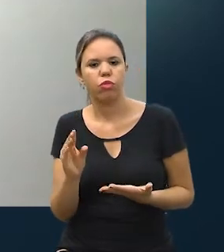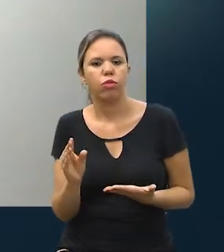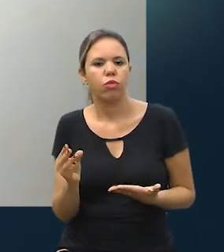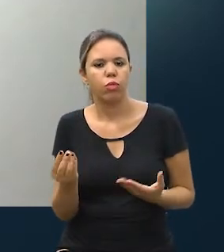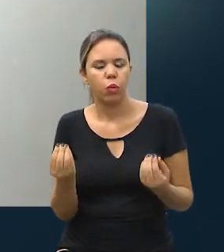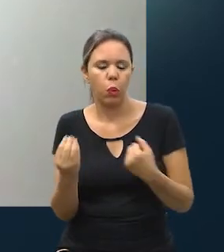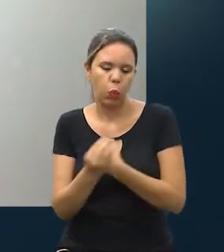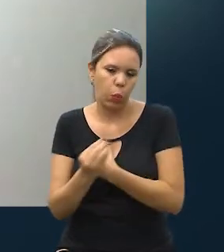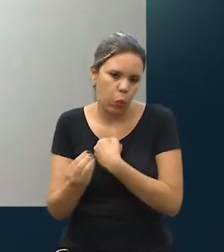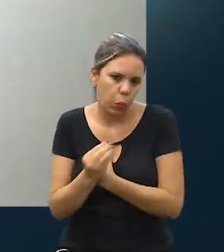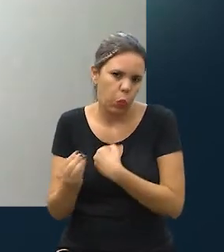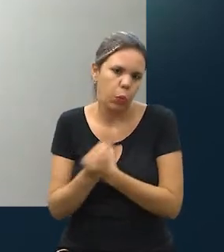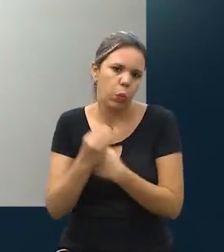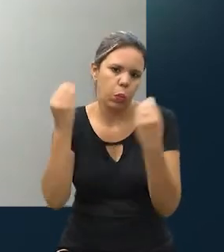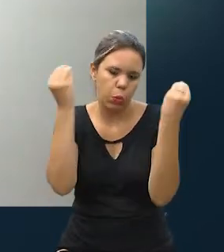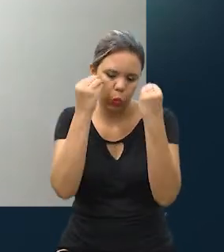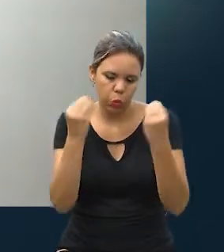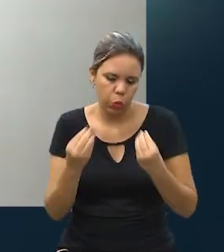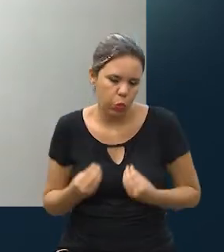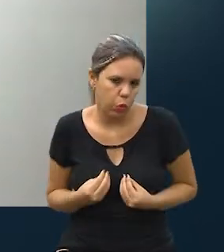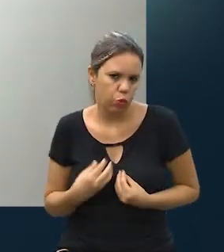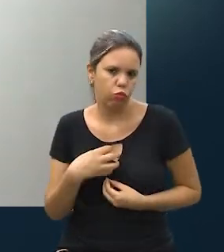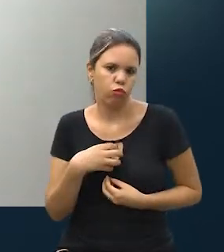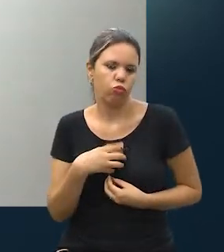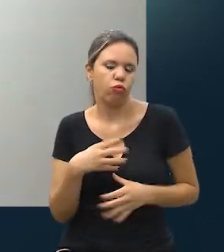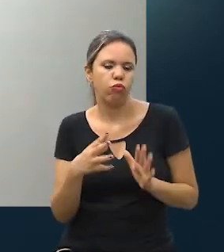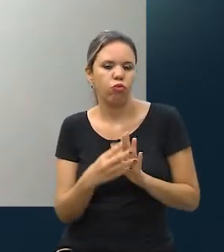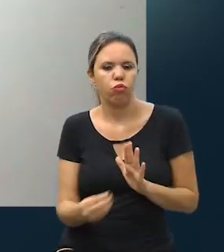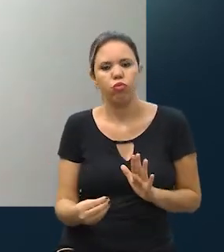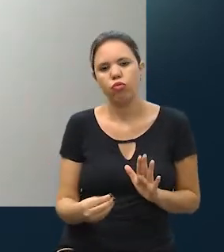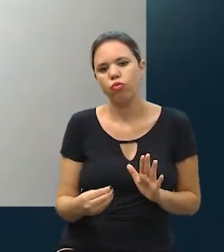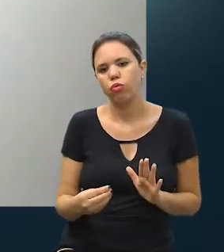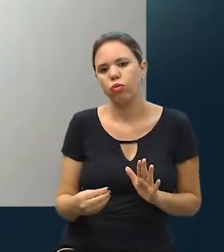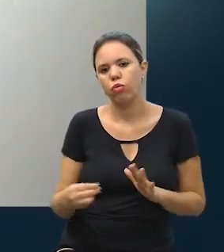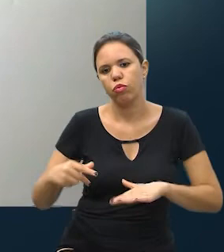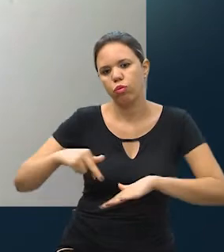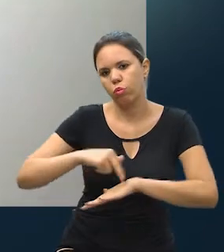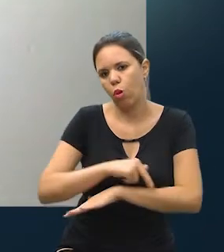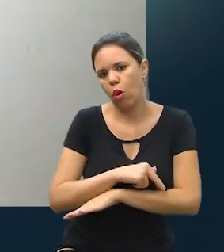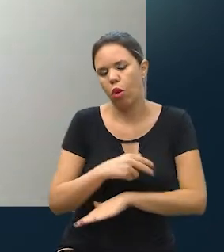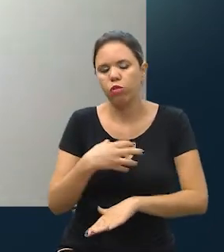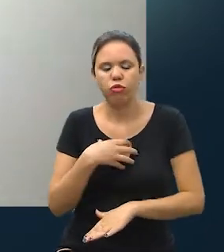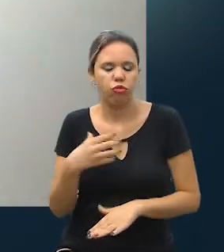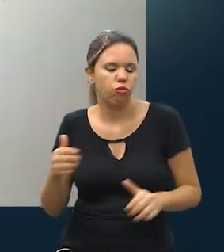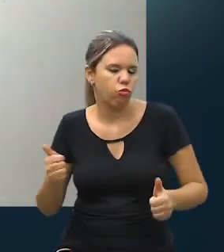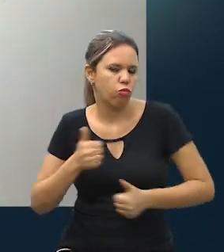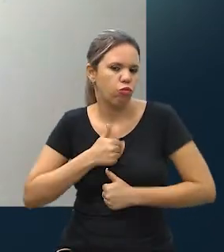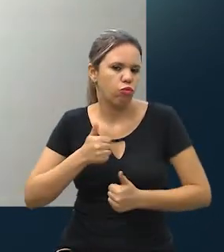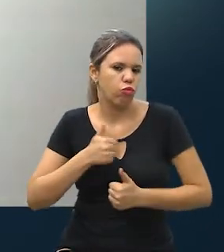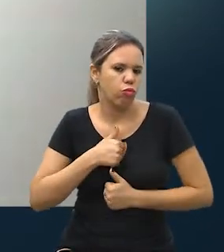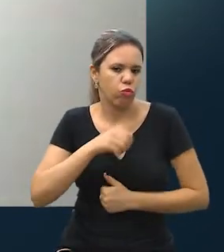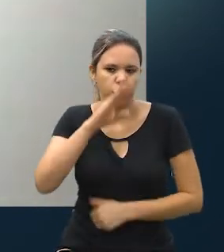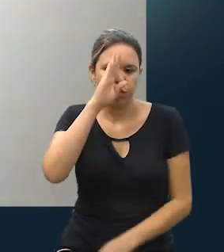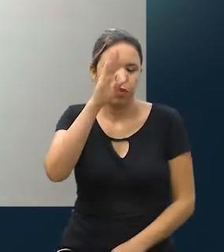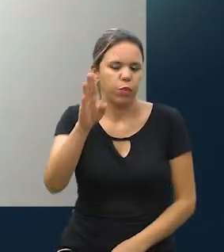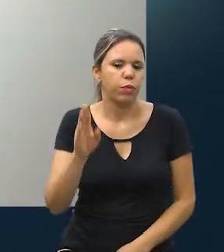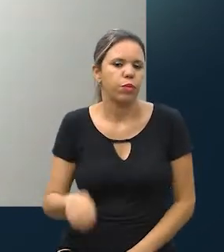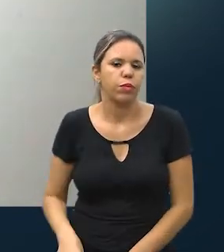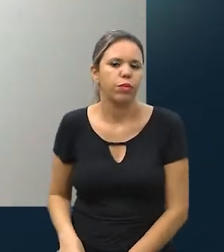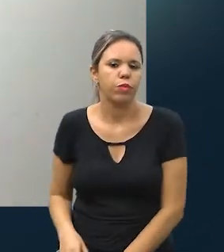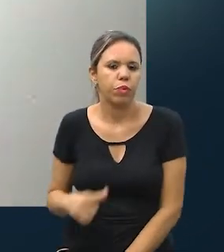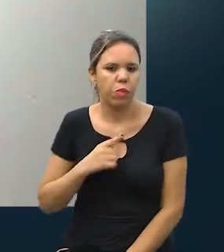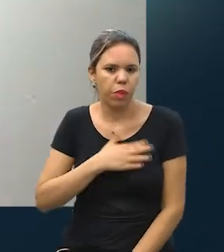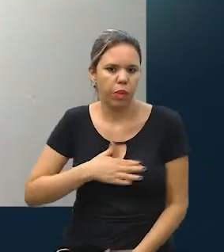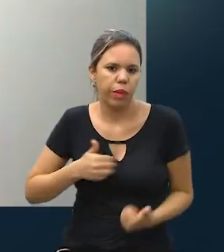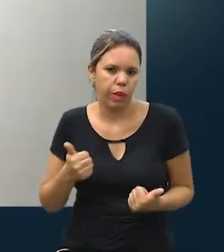em beleza, em estilo, em moda, em autoestima, principalmente, estar